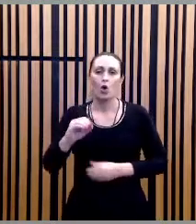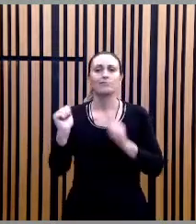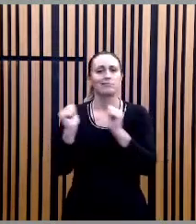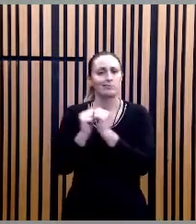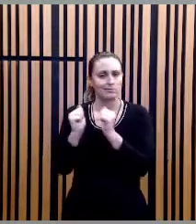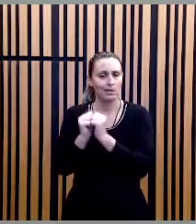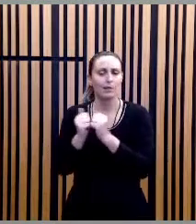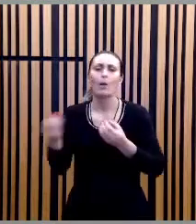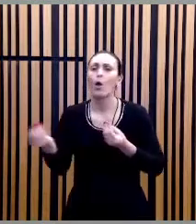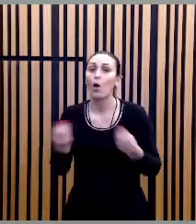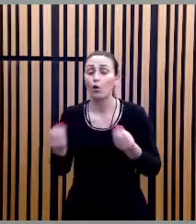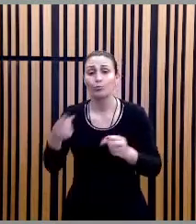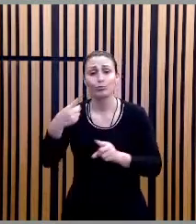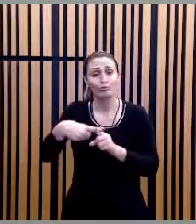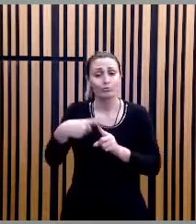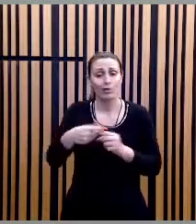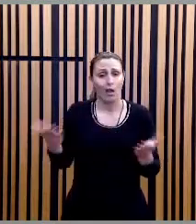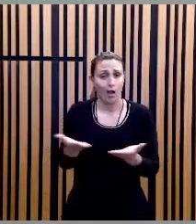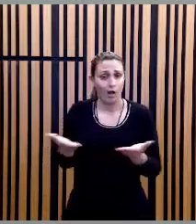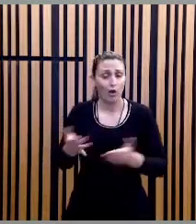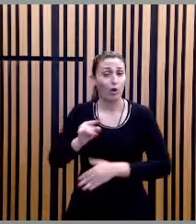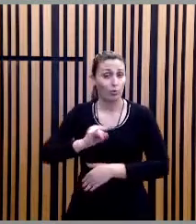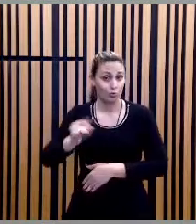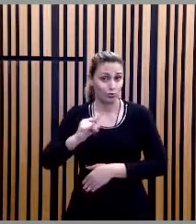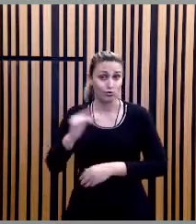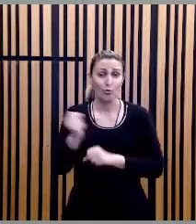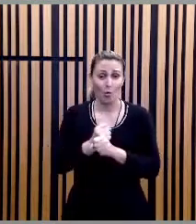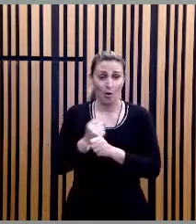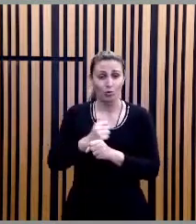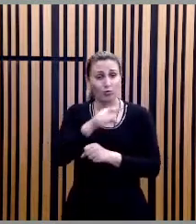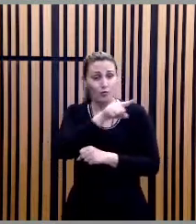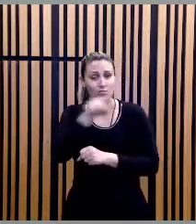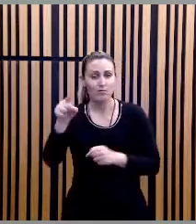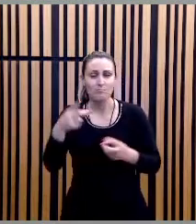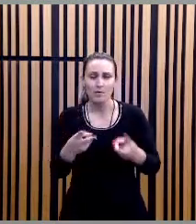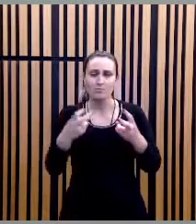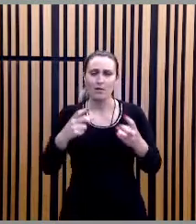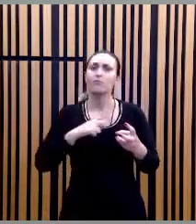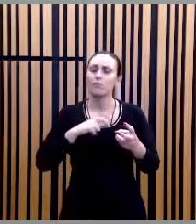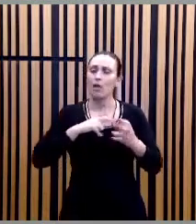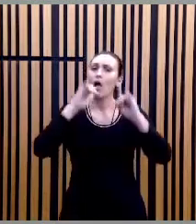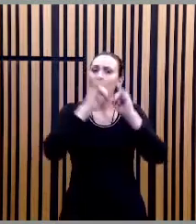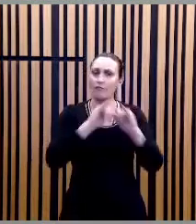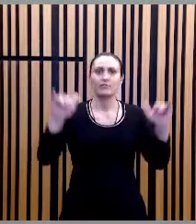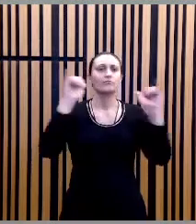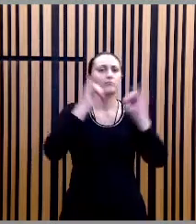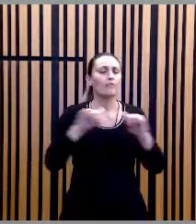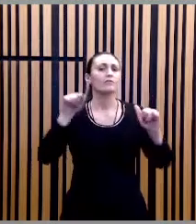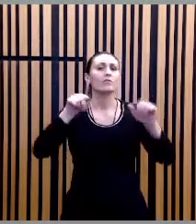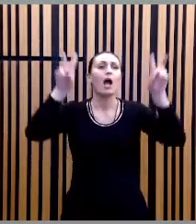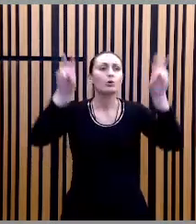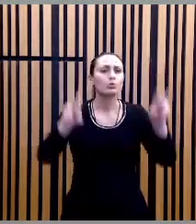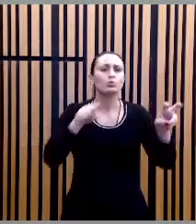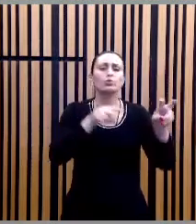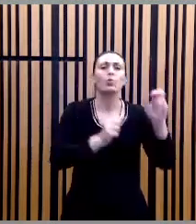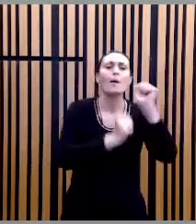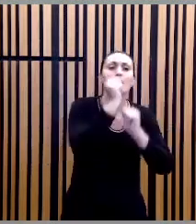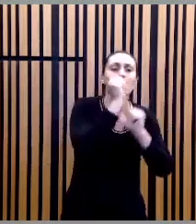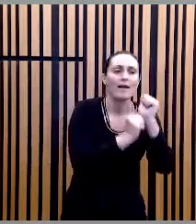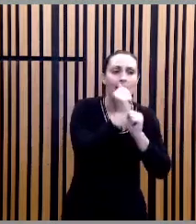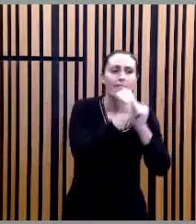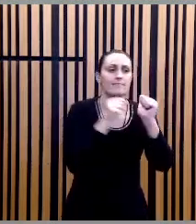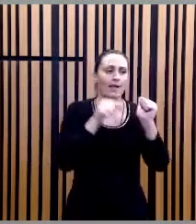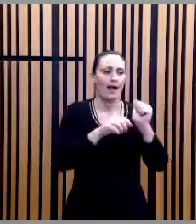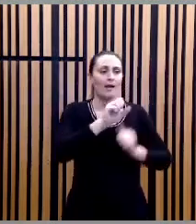porque nesses últimos anos, vocês devem ter notado que sai muita notícia sobre startup, muita notícia sobre